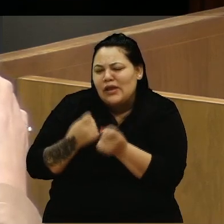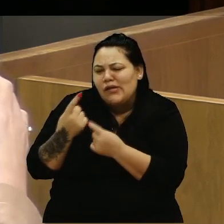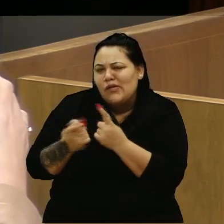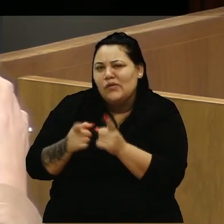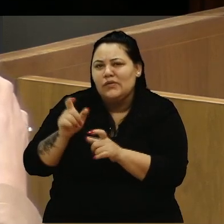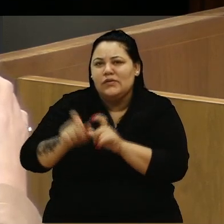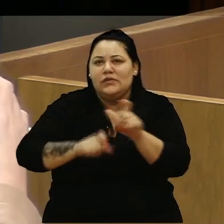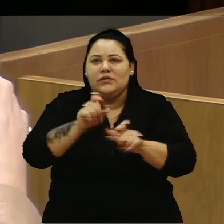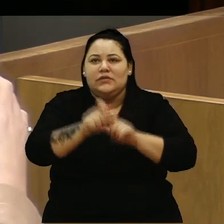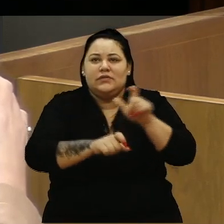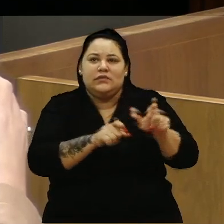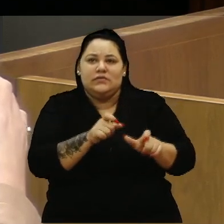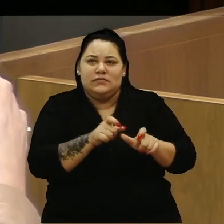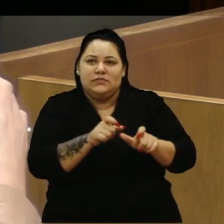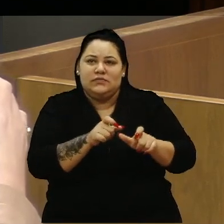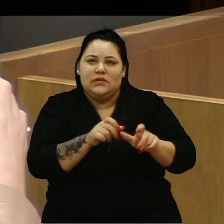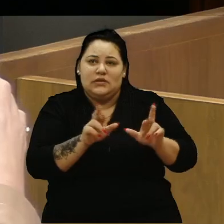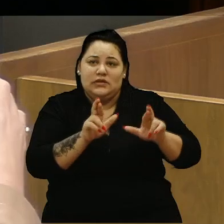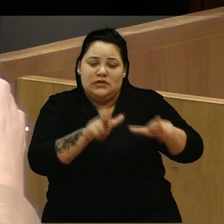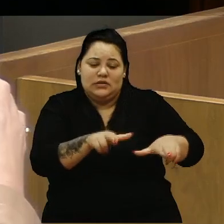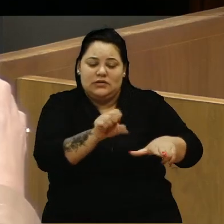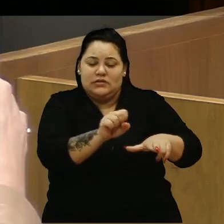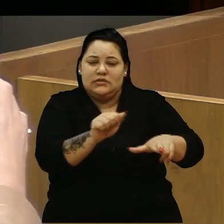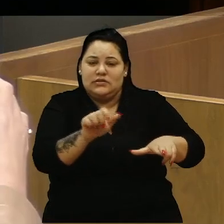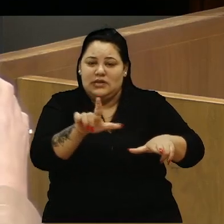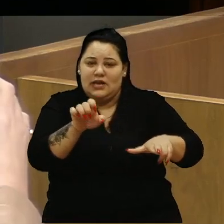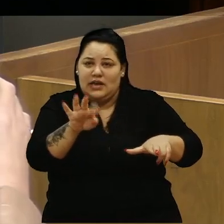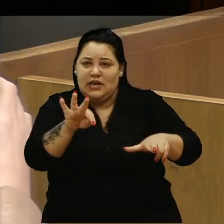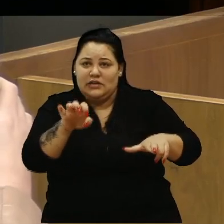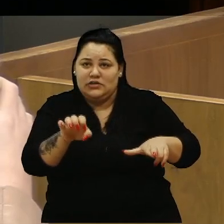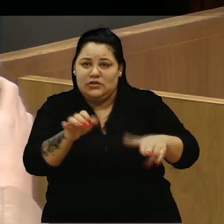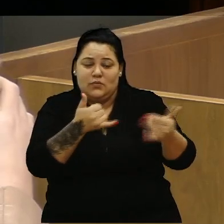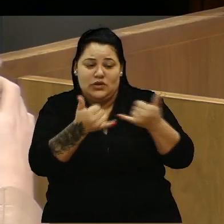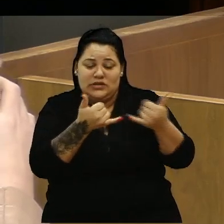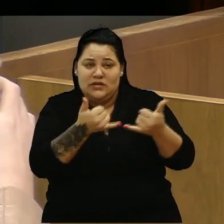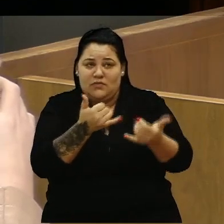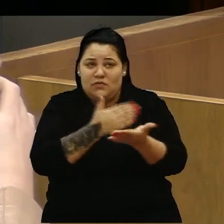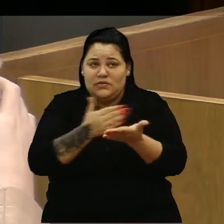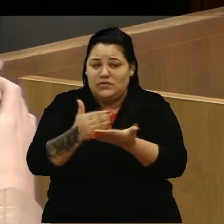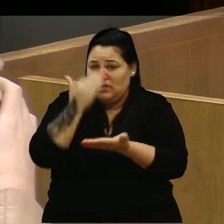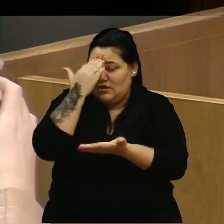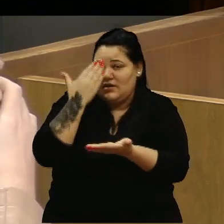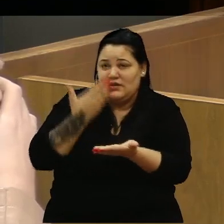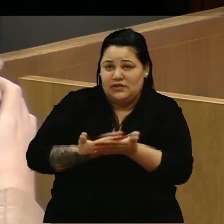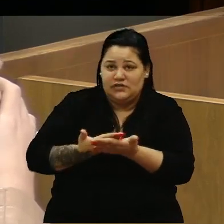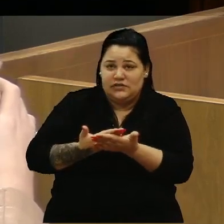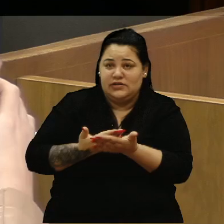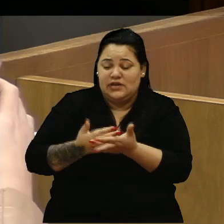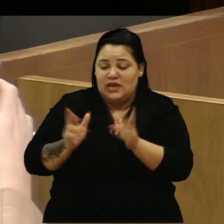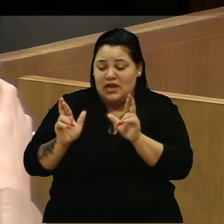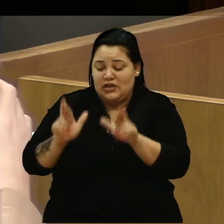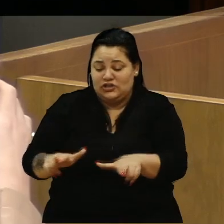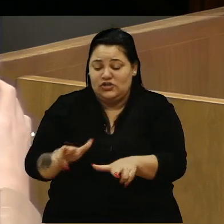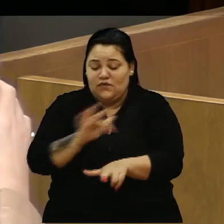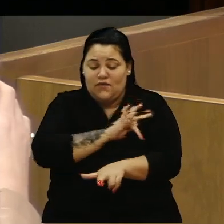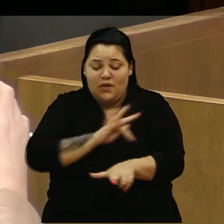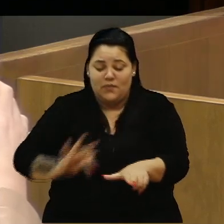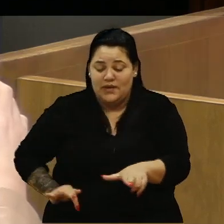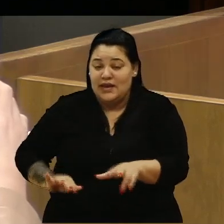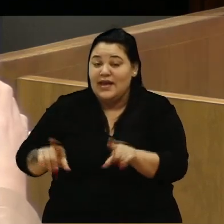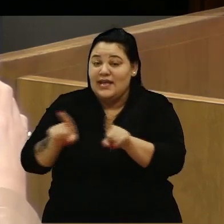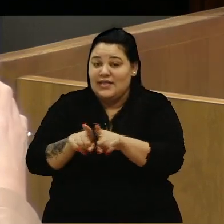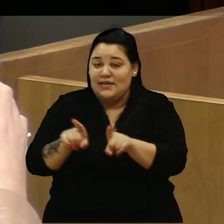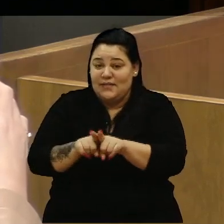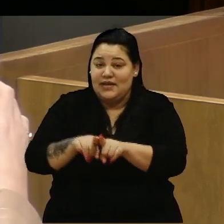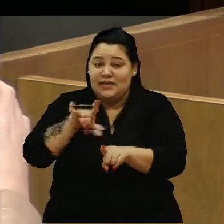pessoas da região de Salete, alguns empreendimentos, que acreditaram, da região de Farroupilha. E, em seguida,